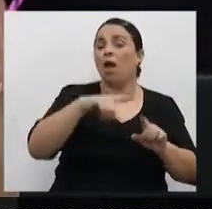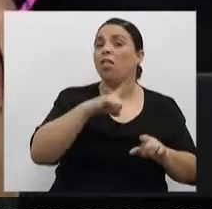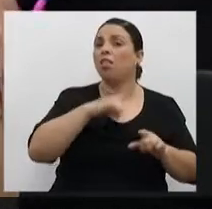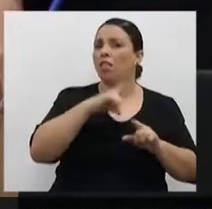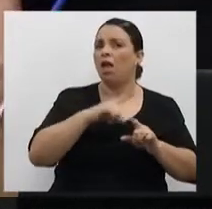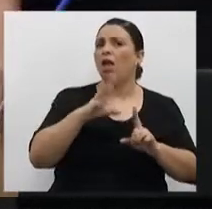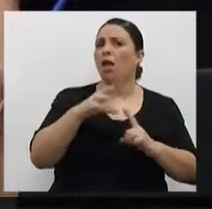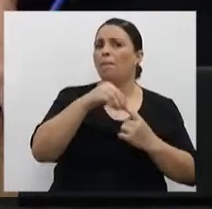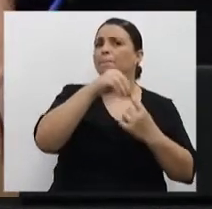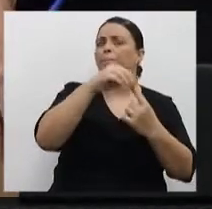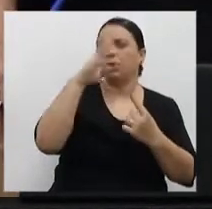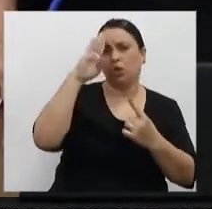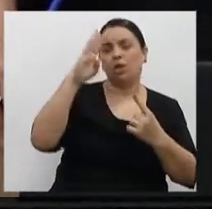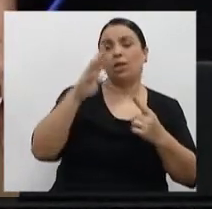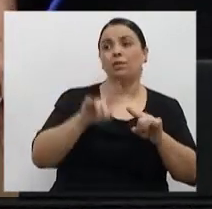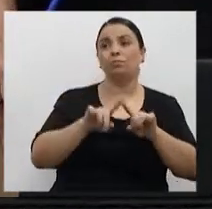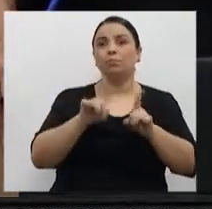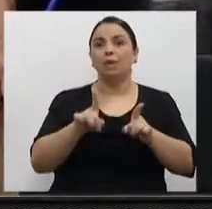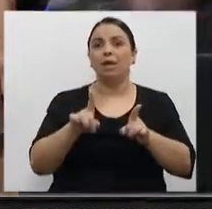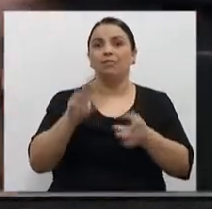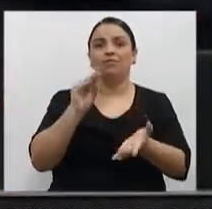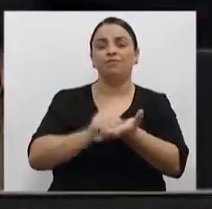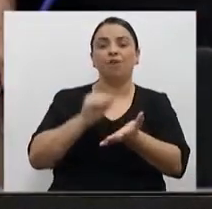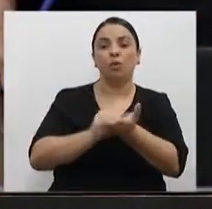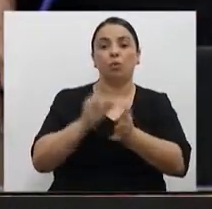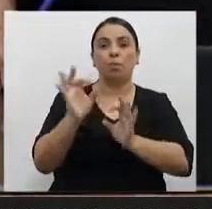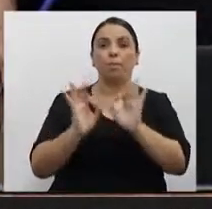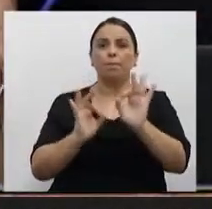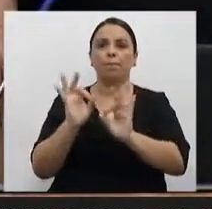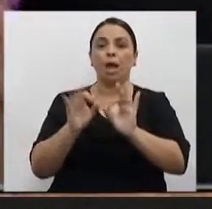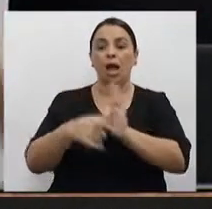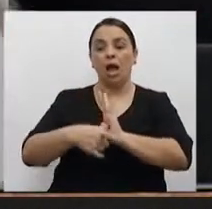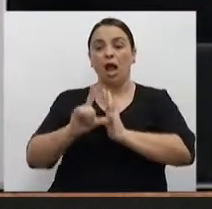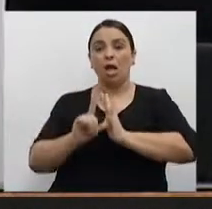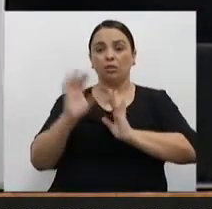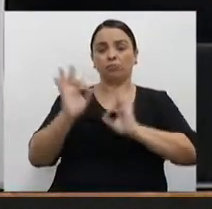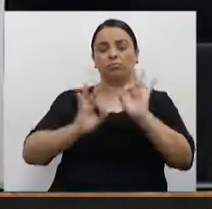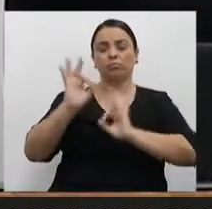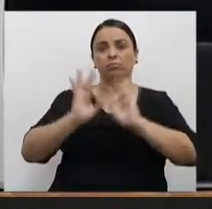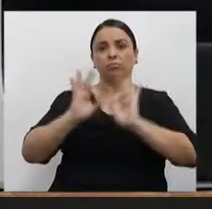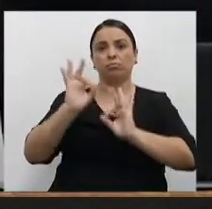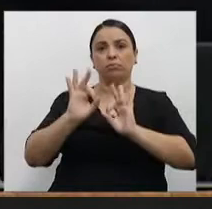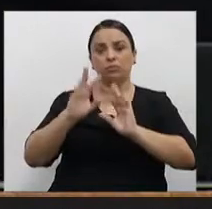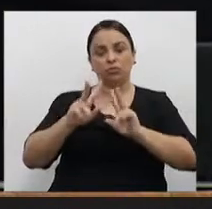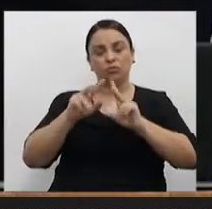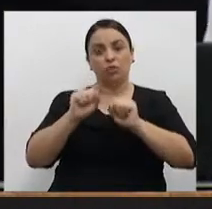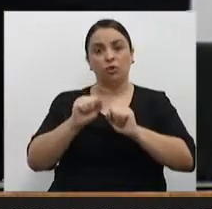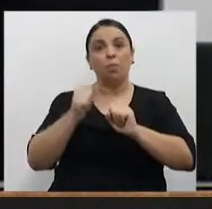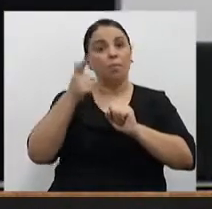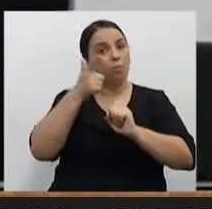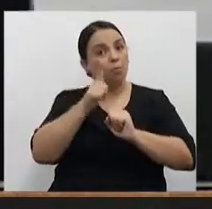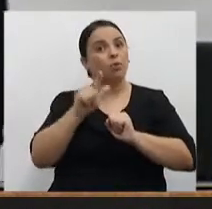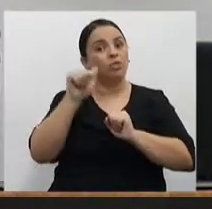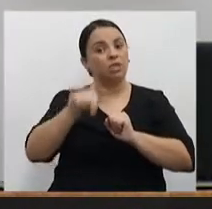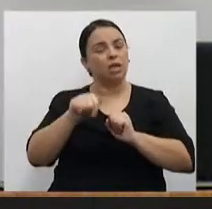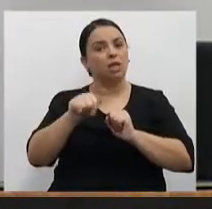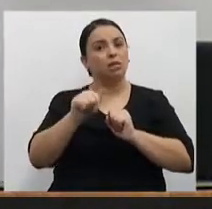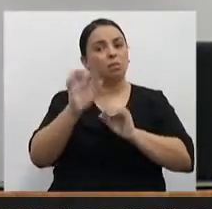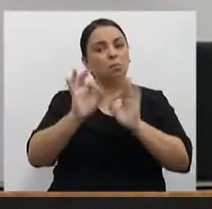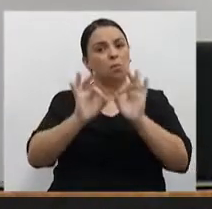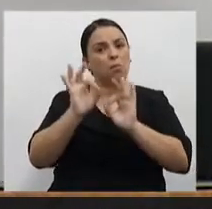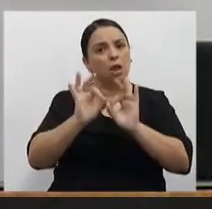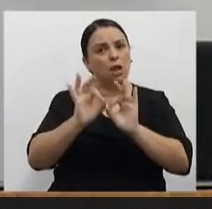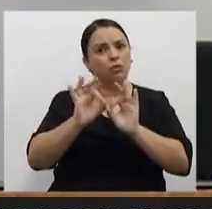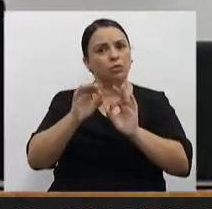assim, um planejamento eficiente e eficaz para colocar quais seriam as prioridades dentro desse plano. Então, o Estado de